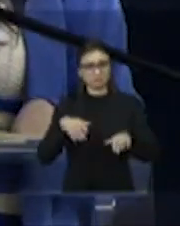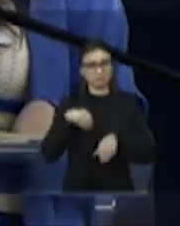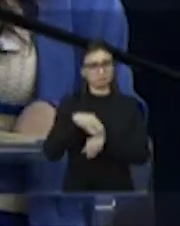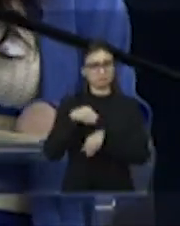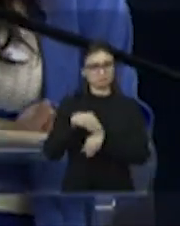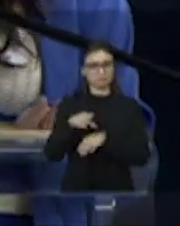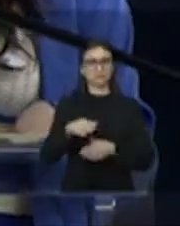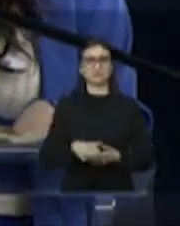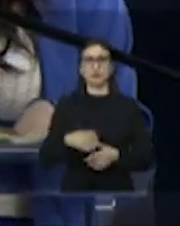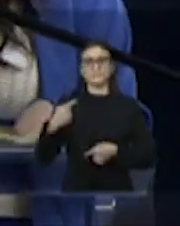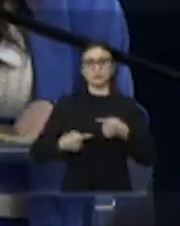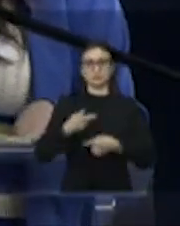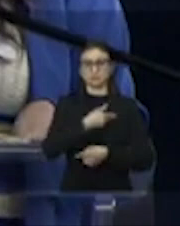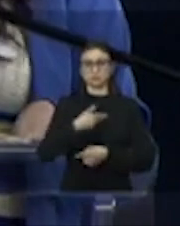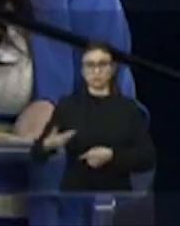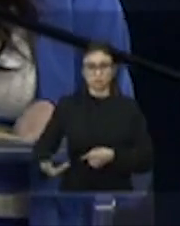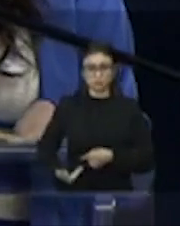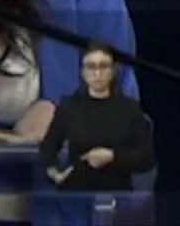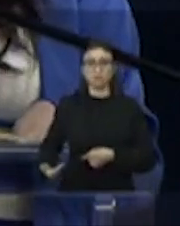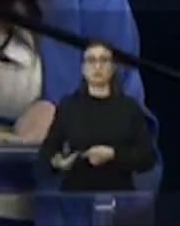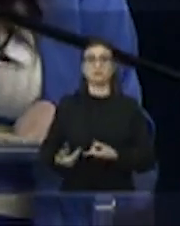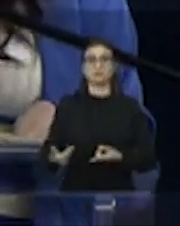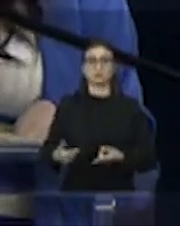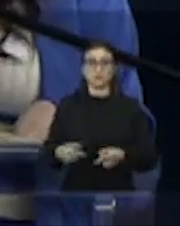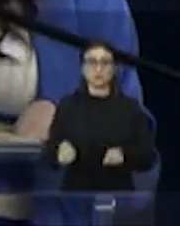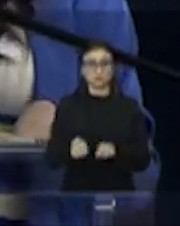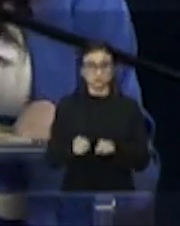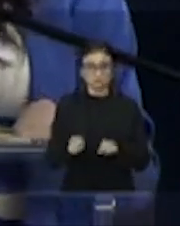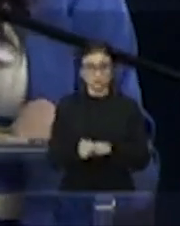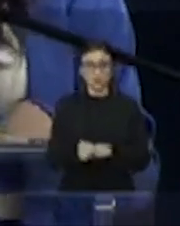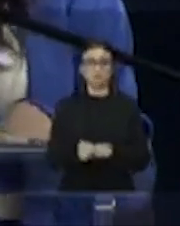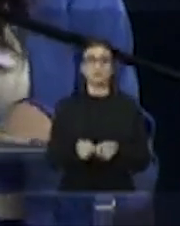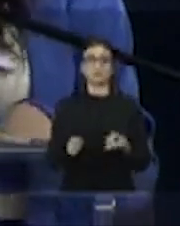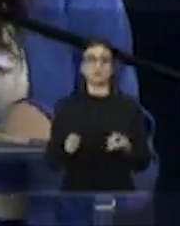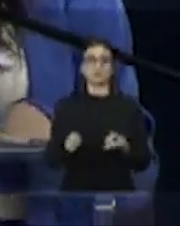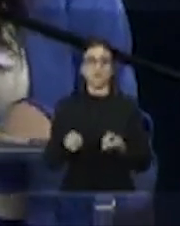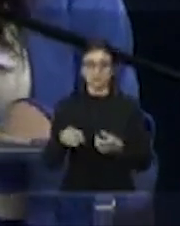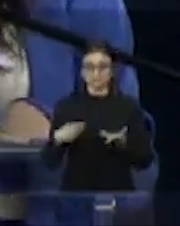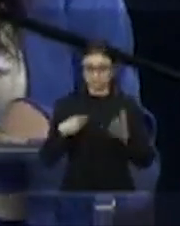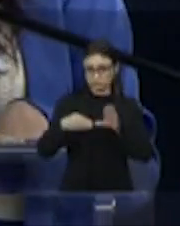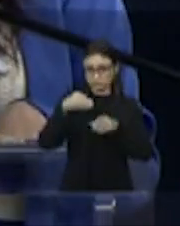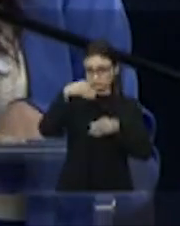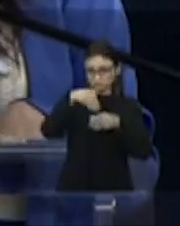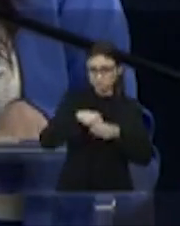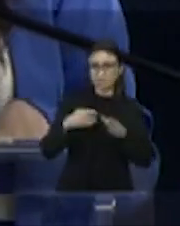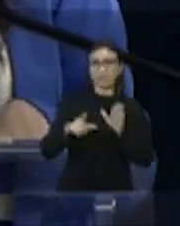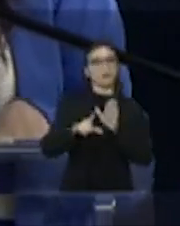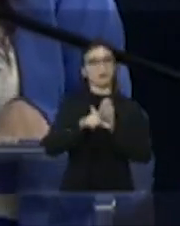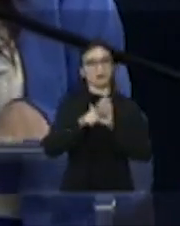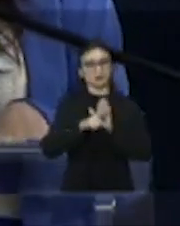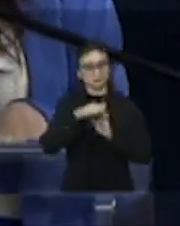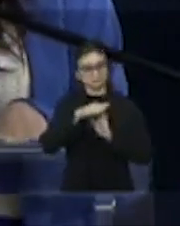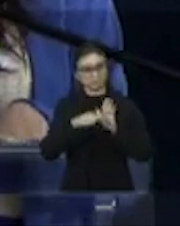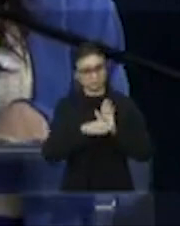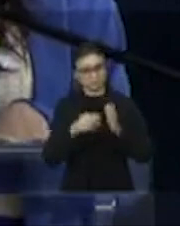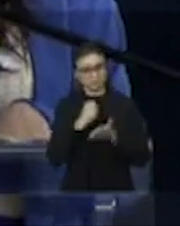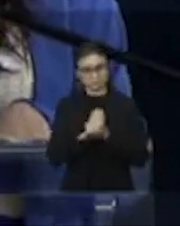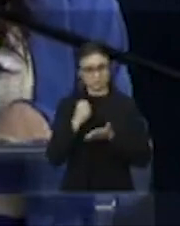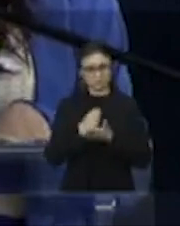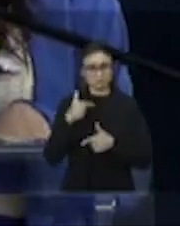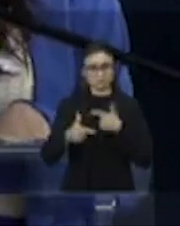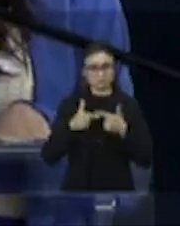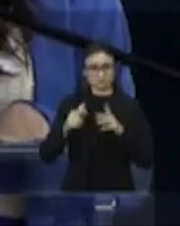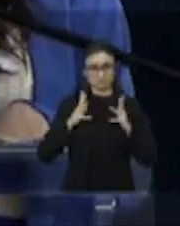recomendações. Políticas públicas de saneamento para além do domicílio, com medidas previstas na legislação e nos contratos de prestação de serviço